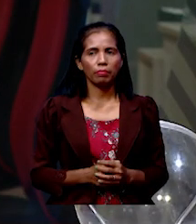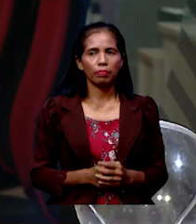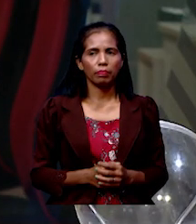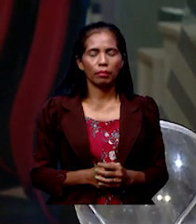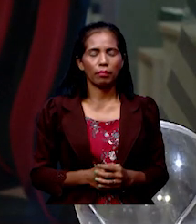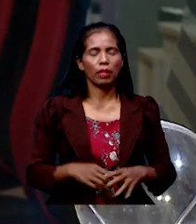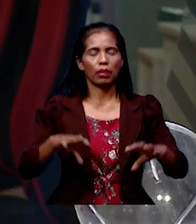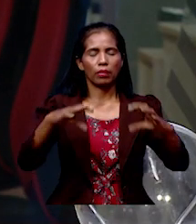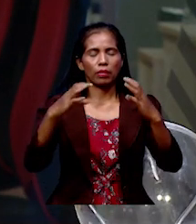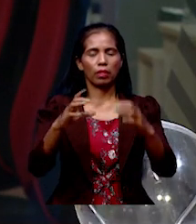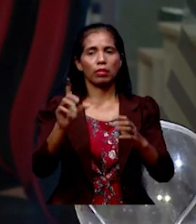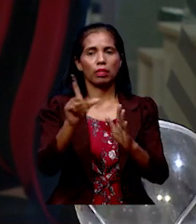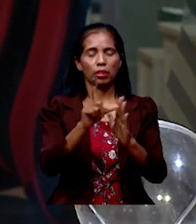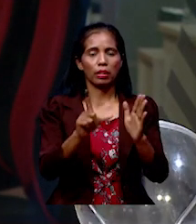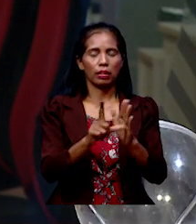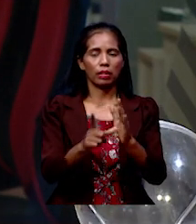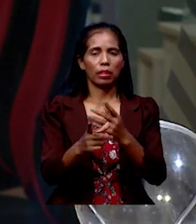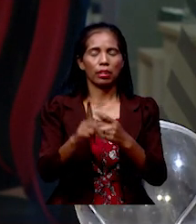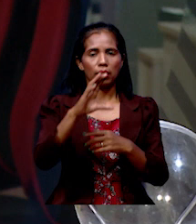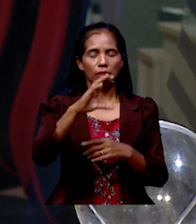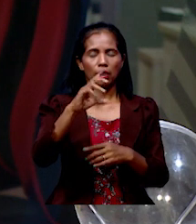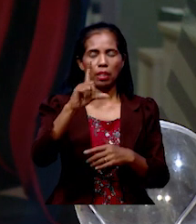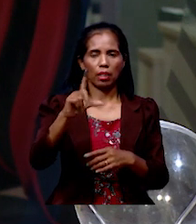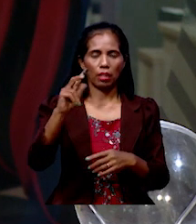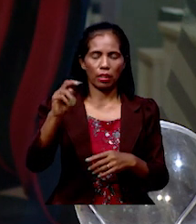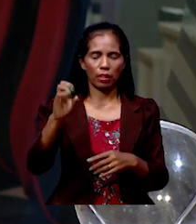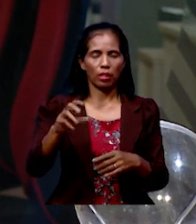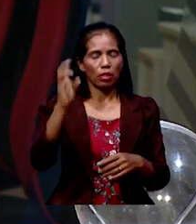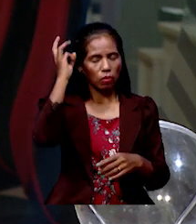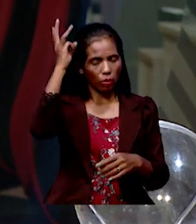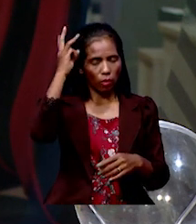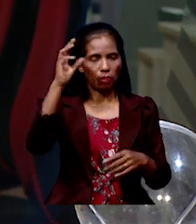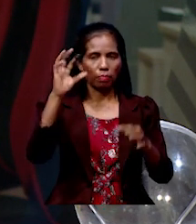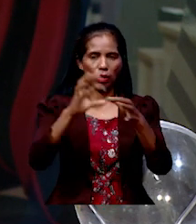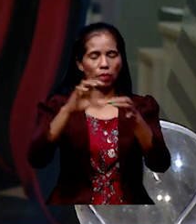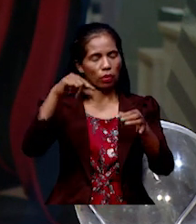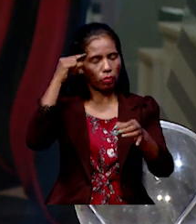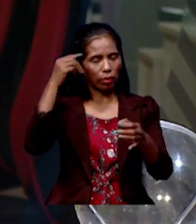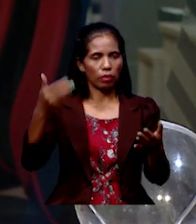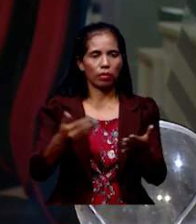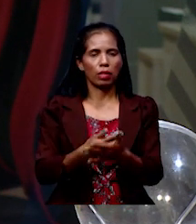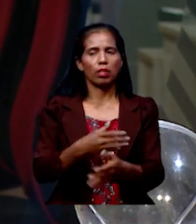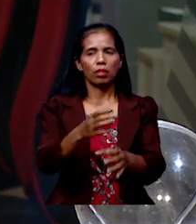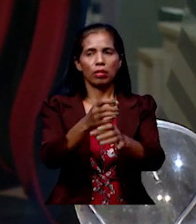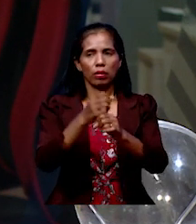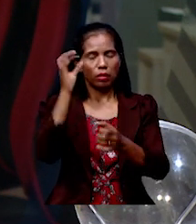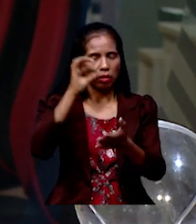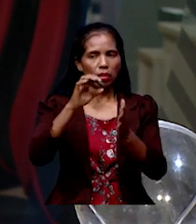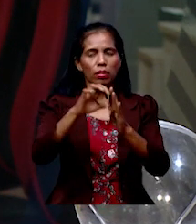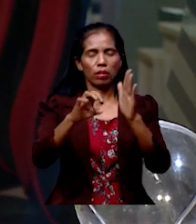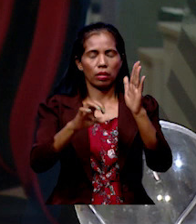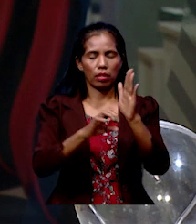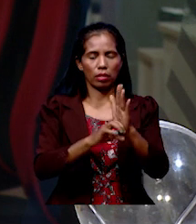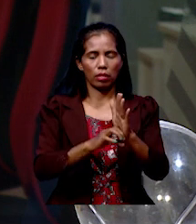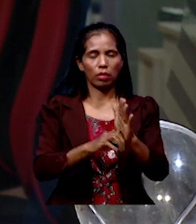Conselho Combatentes Libertação Nacional preocupa o membro do governo FOM de bem ato substituir secretário de Estado